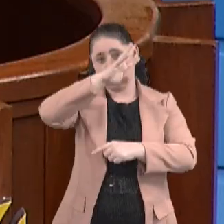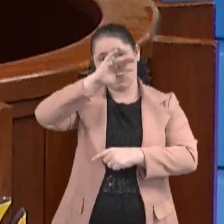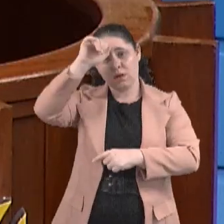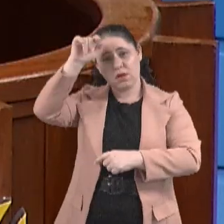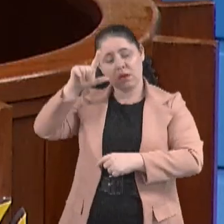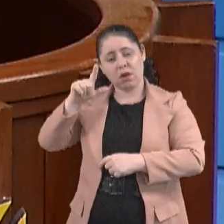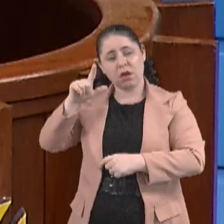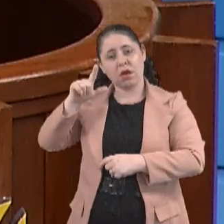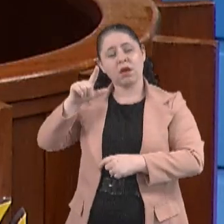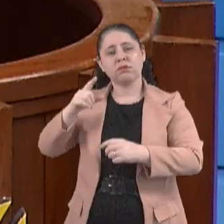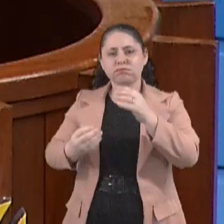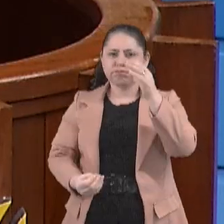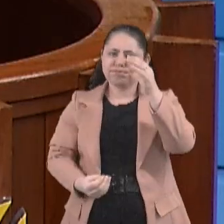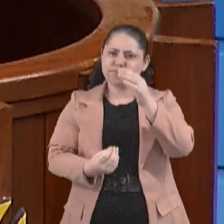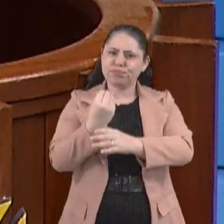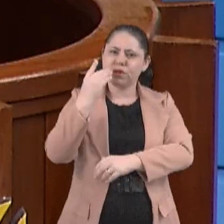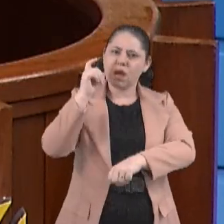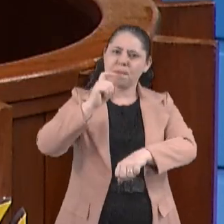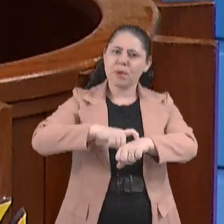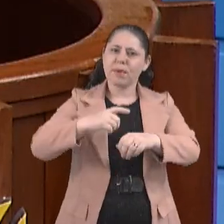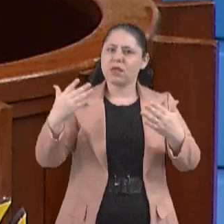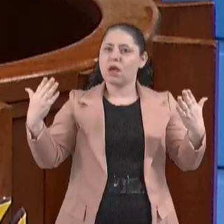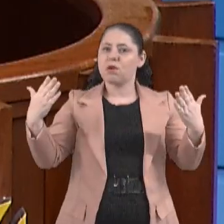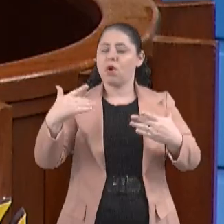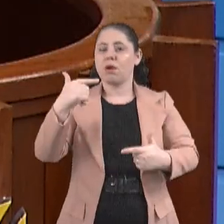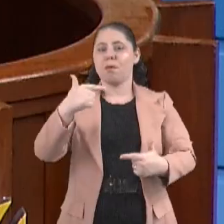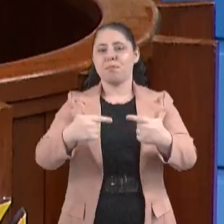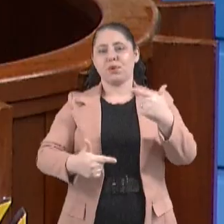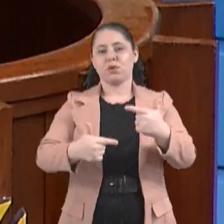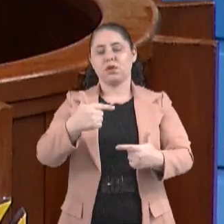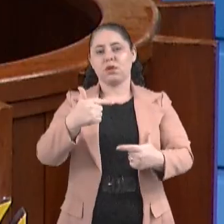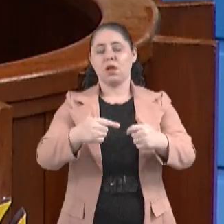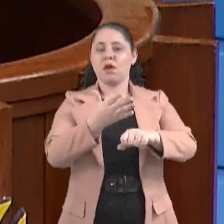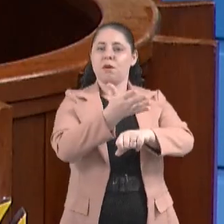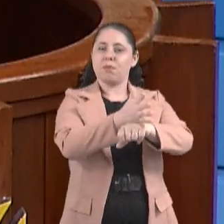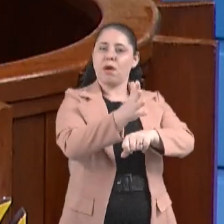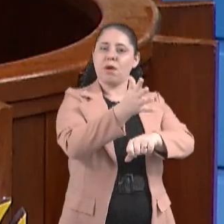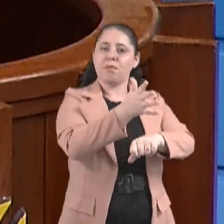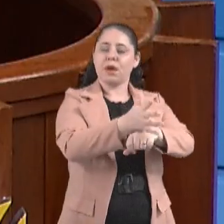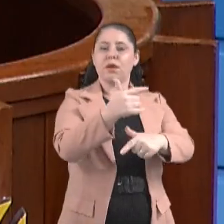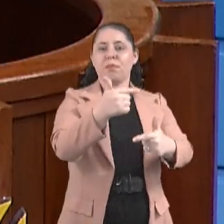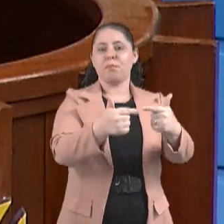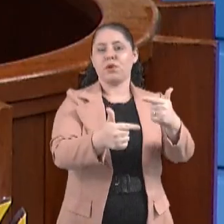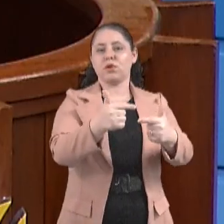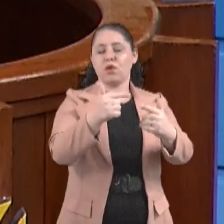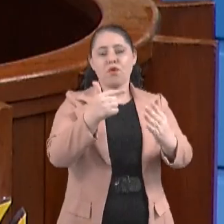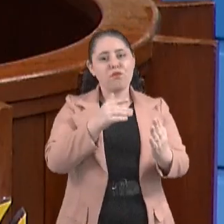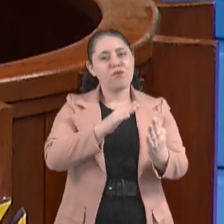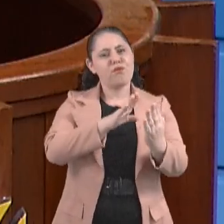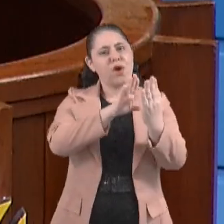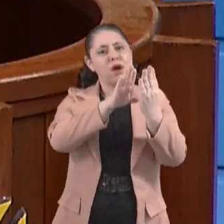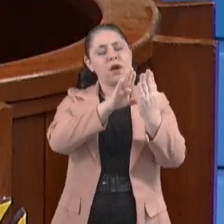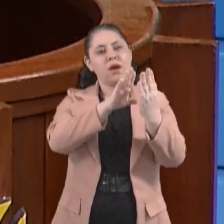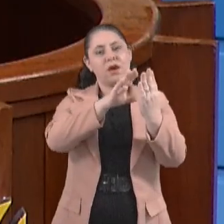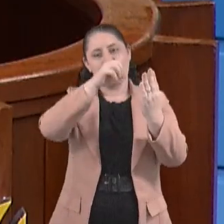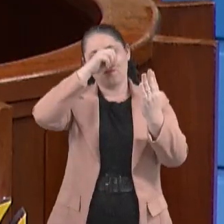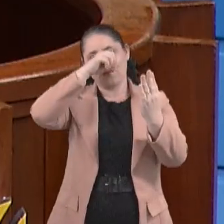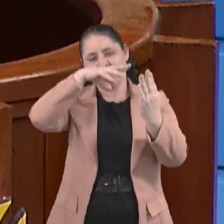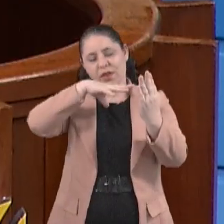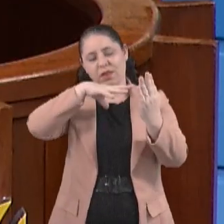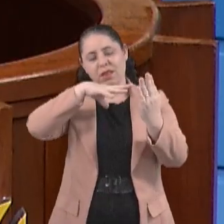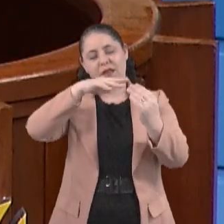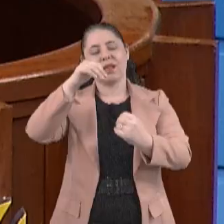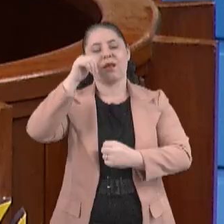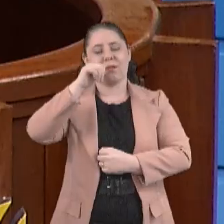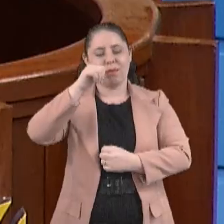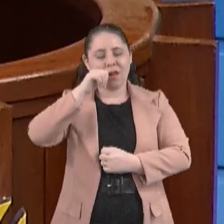Sul implemente imediatamente uma política de capacitação e uma política de enfrentamento à violência